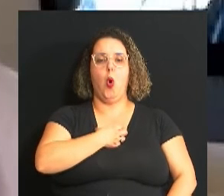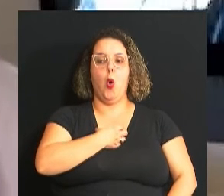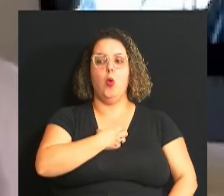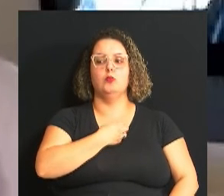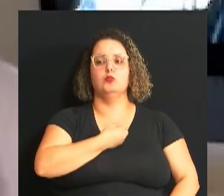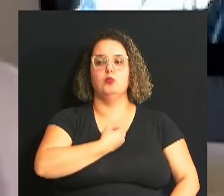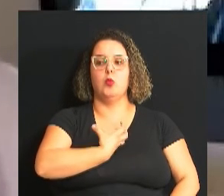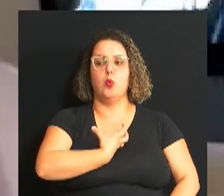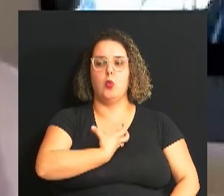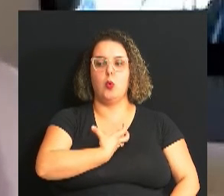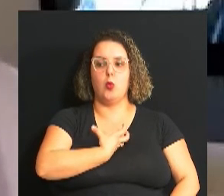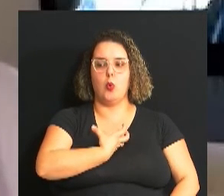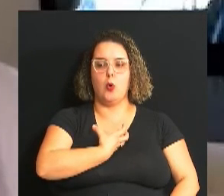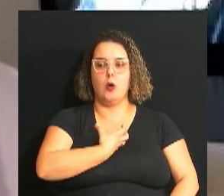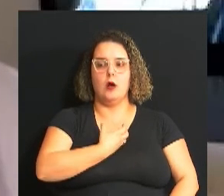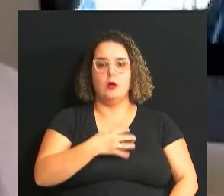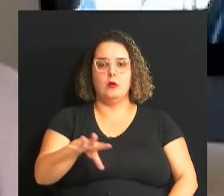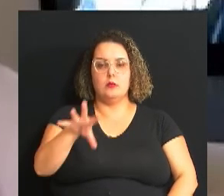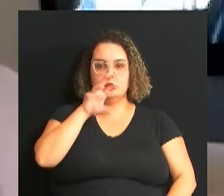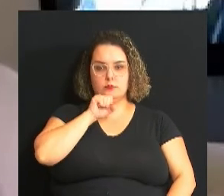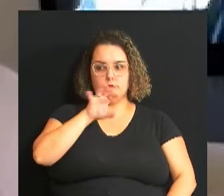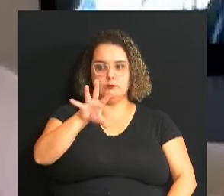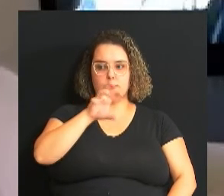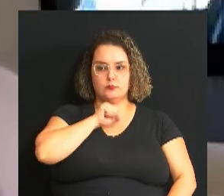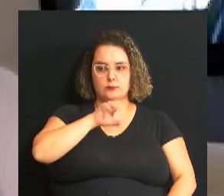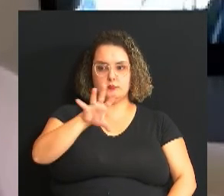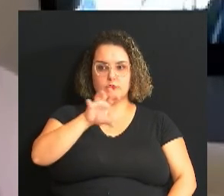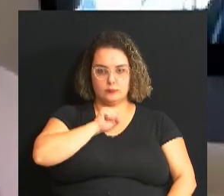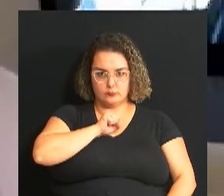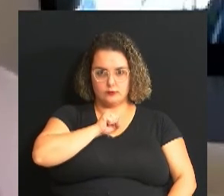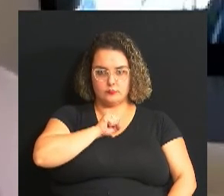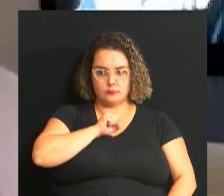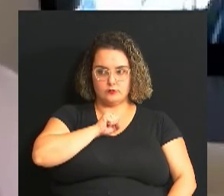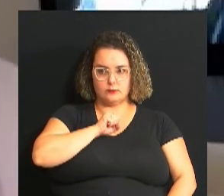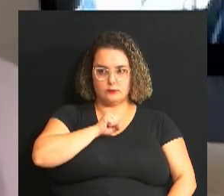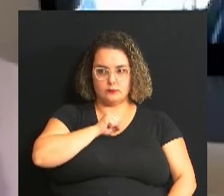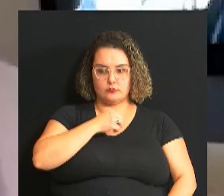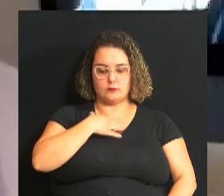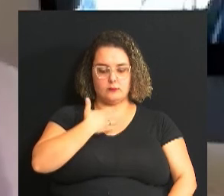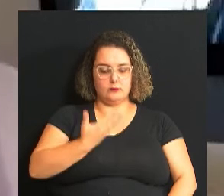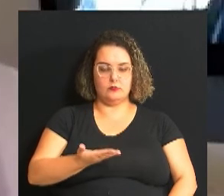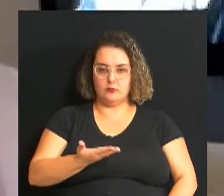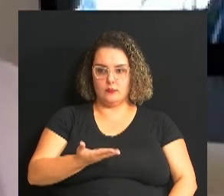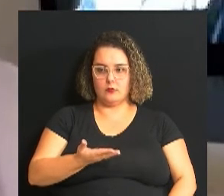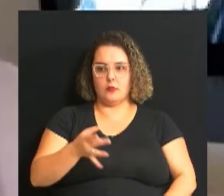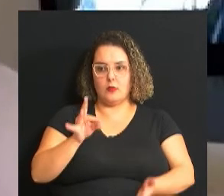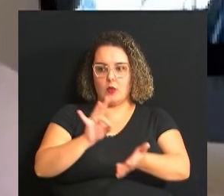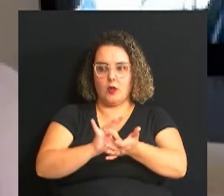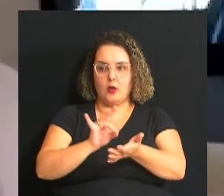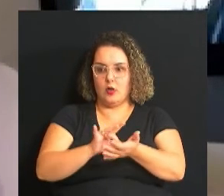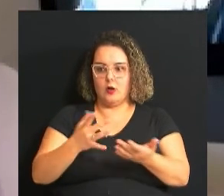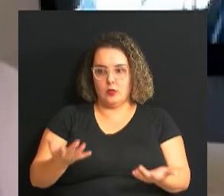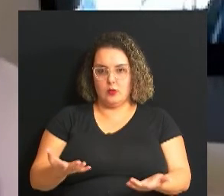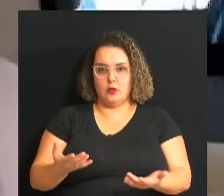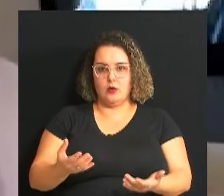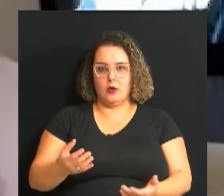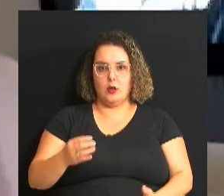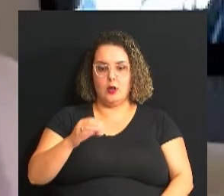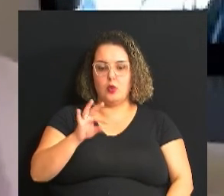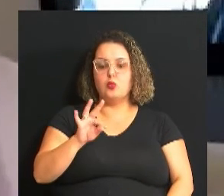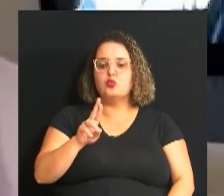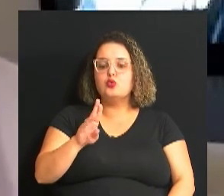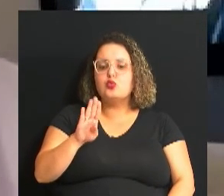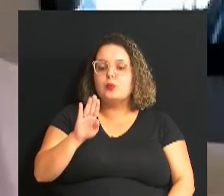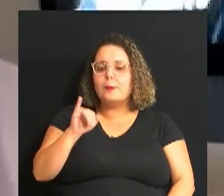respirador diretamente ali na traqueostomia da pessoa que está na parte de fora, que na verdade é um tubinho, tá? Então, na